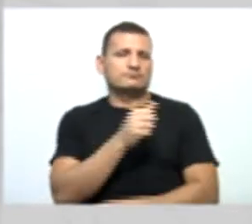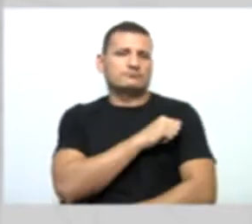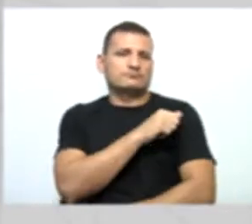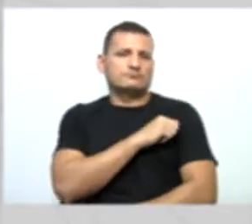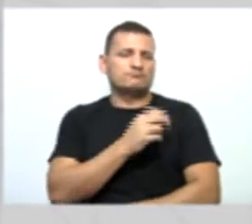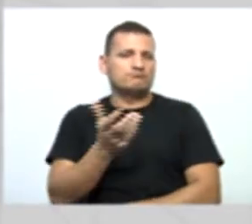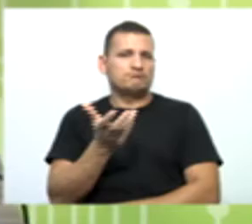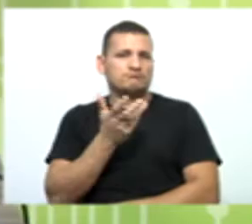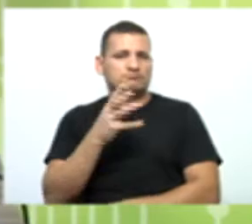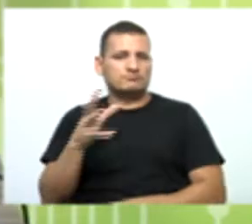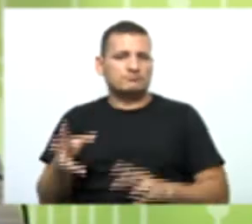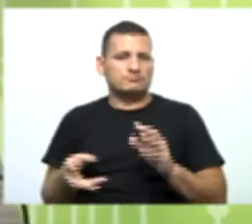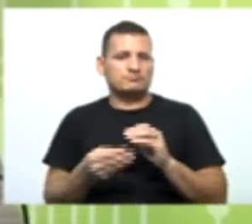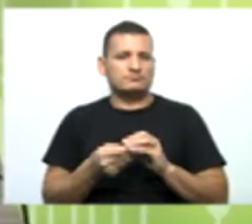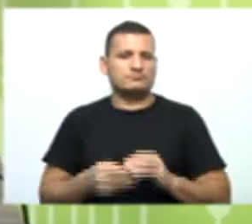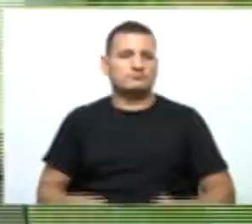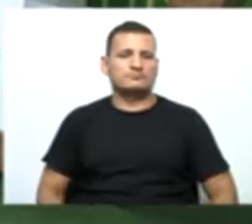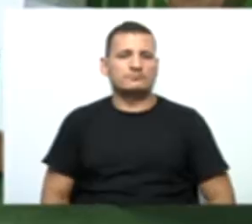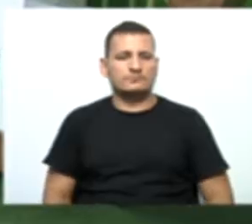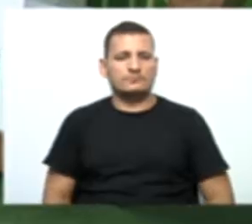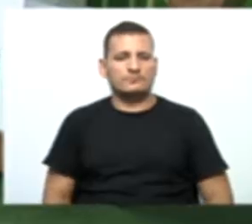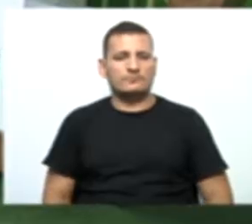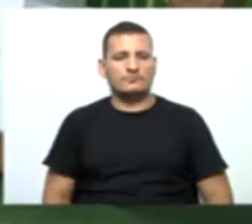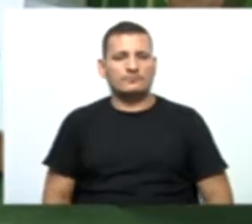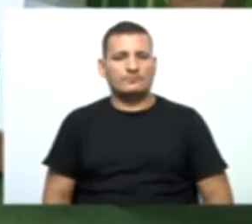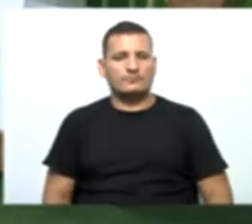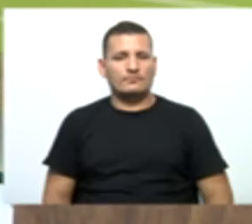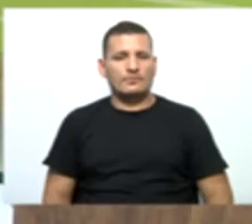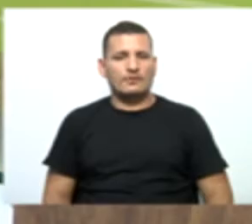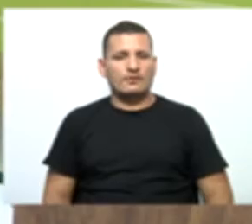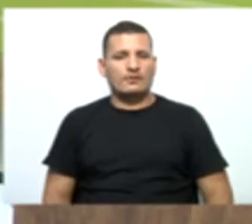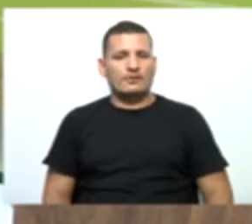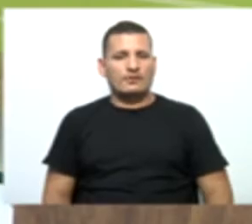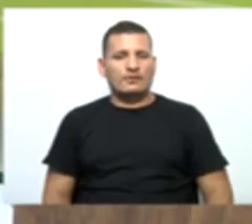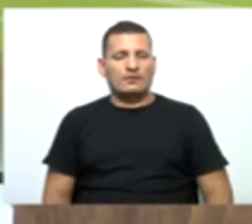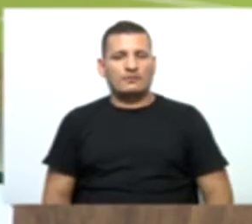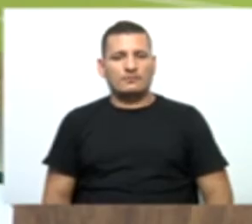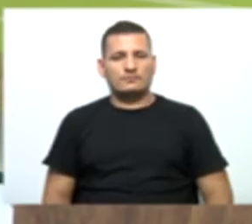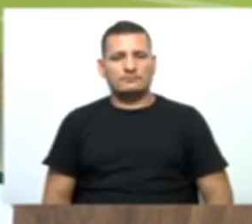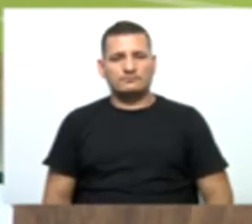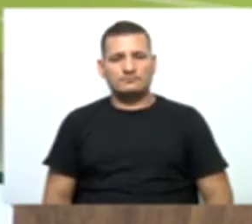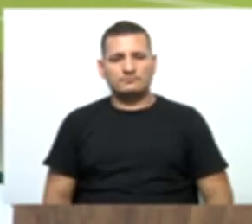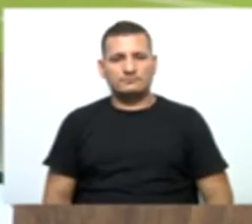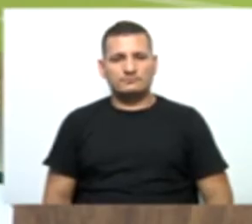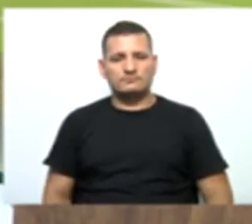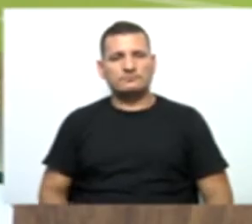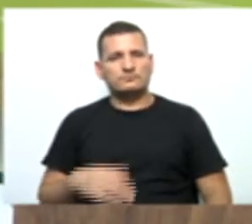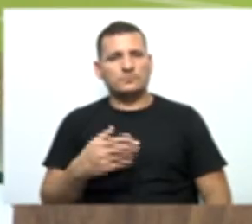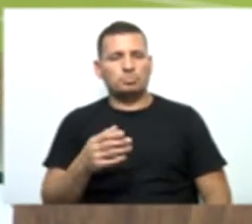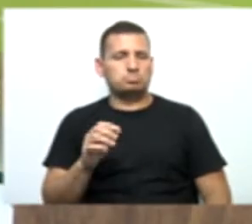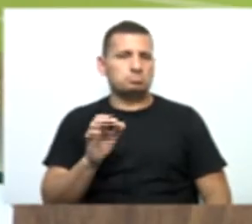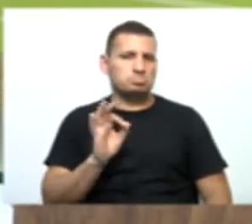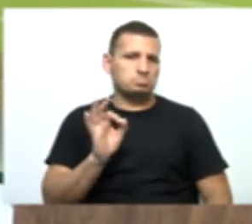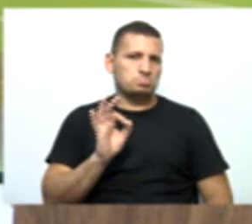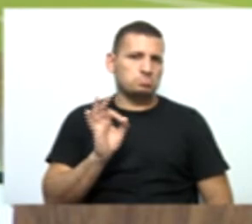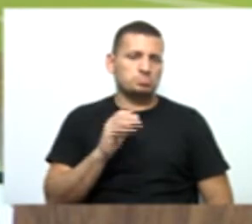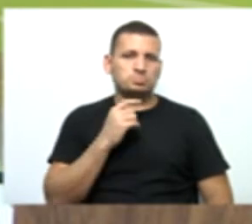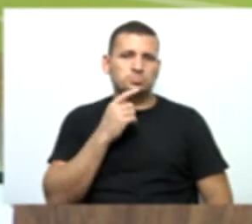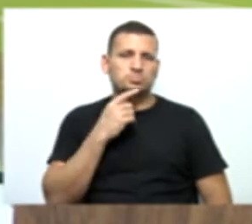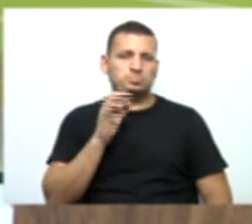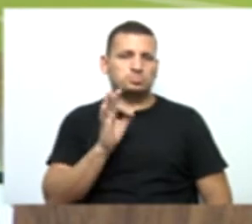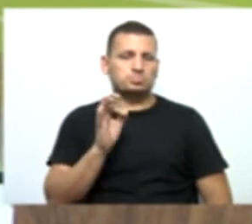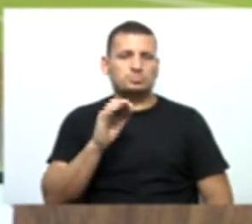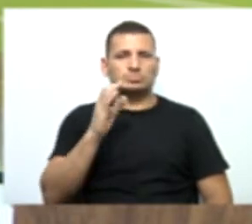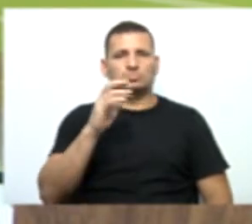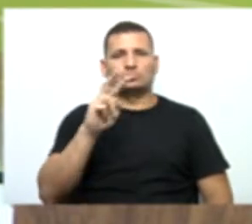esse conteúdo? Professor Alan, no momento nenhuma dúvida ainda no